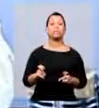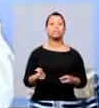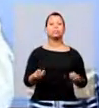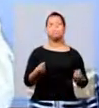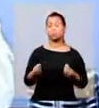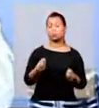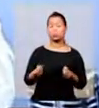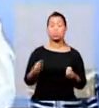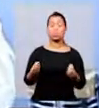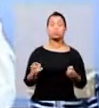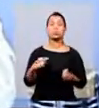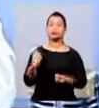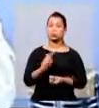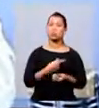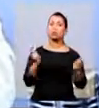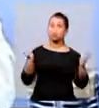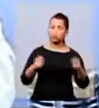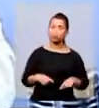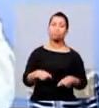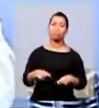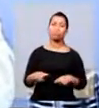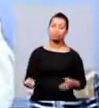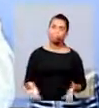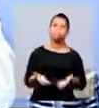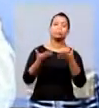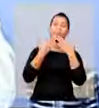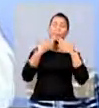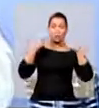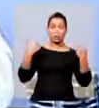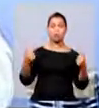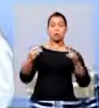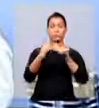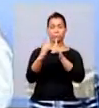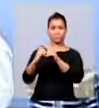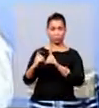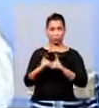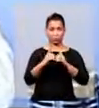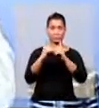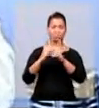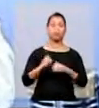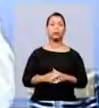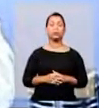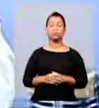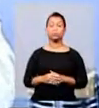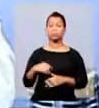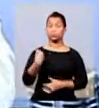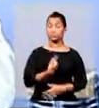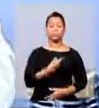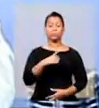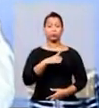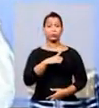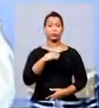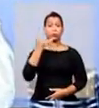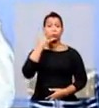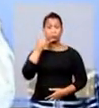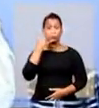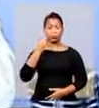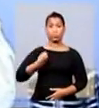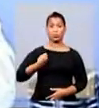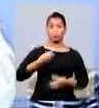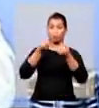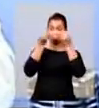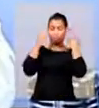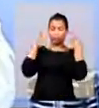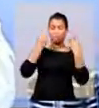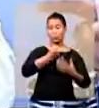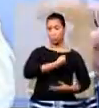esses atendimentos, né? Até a gente tem um telefone, não me lembro agora telefone que existe da ouvidoria